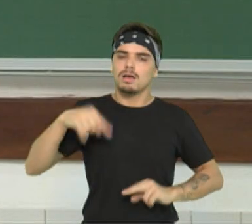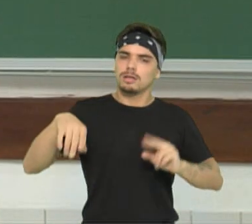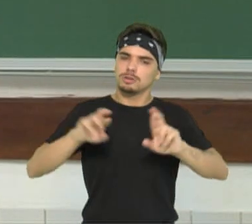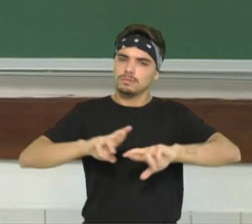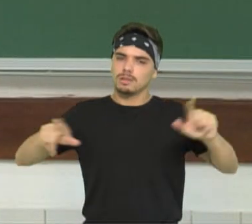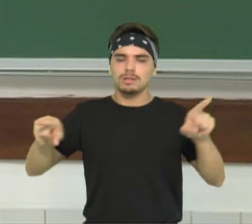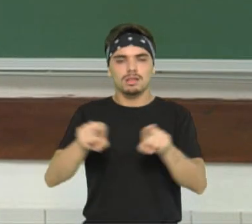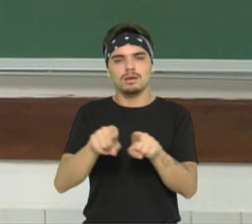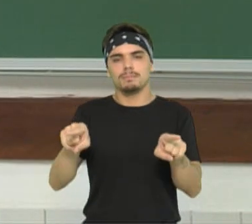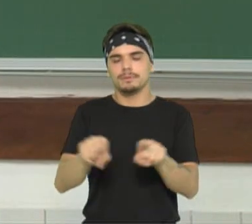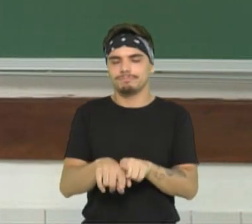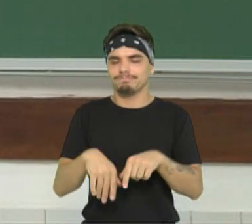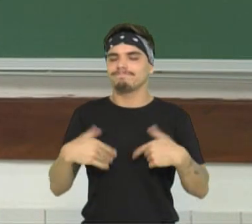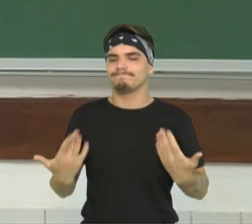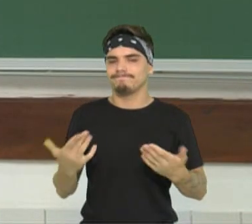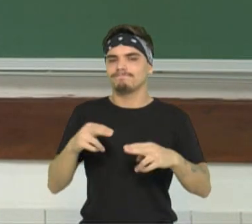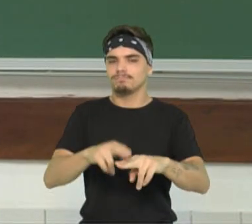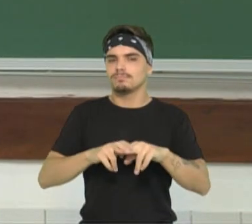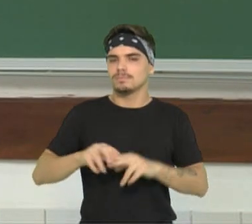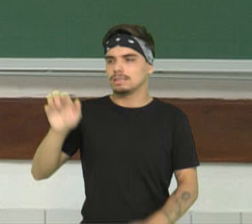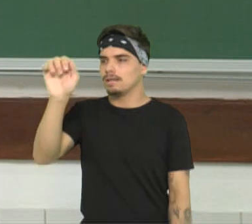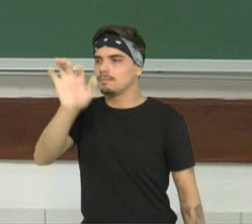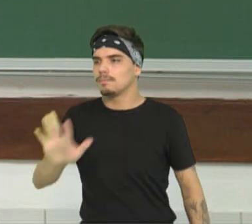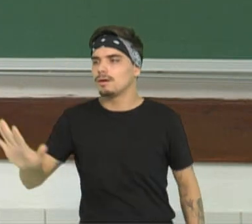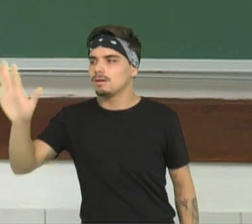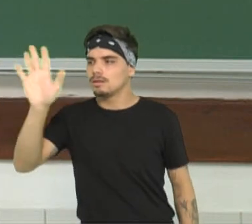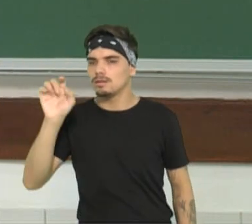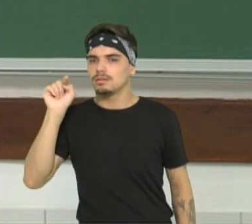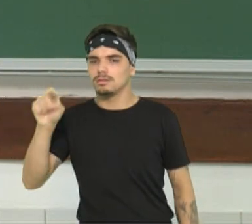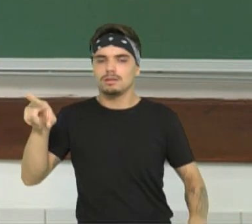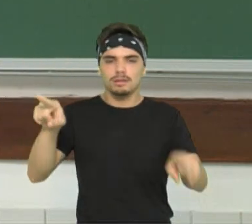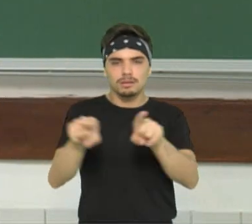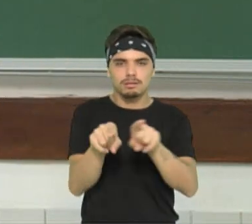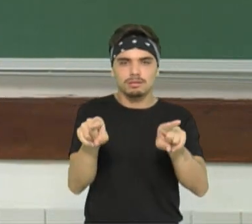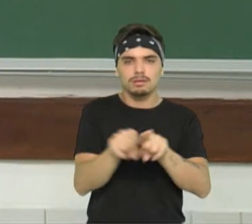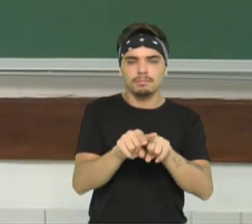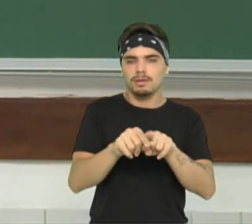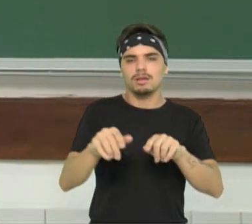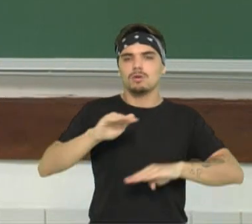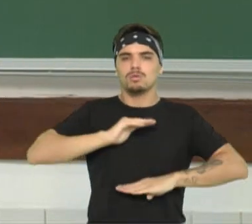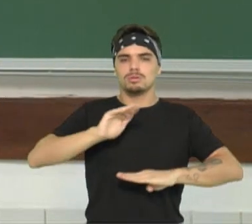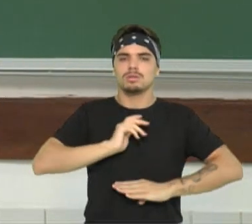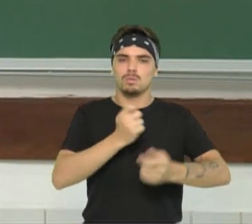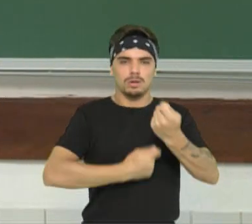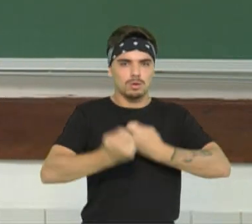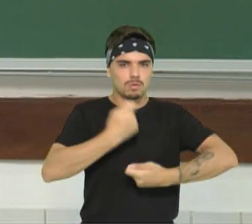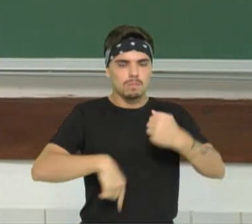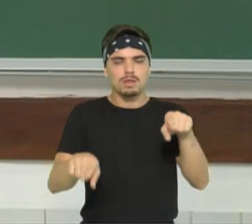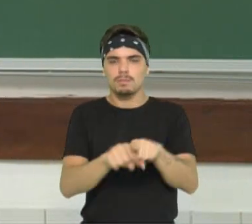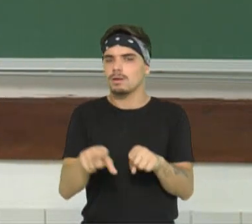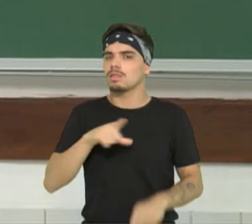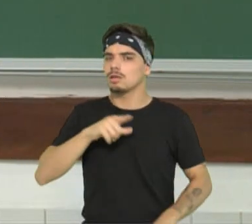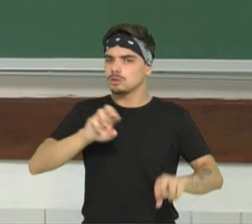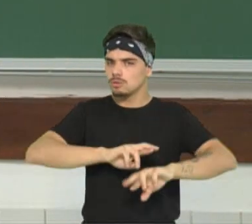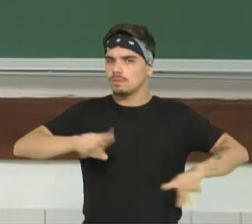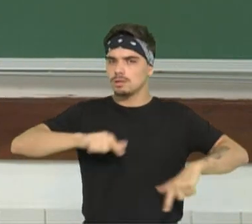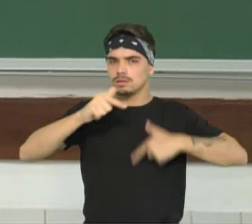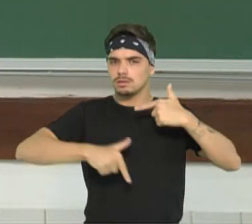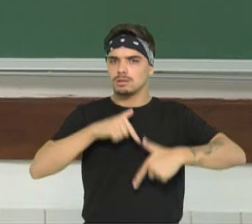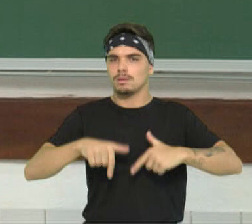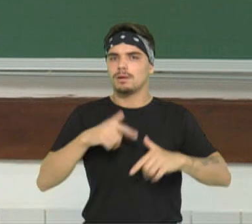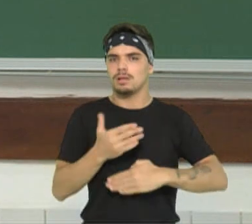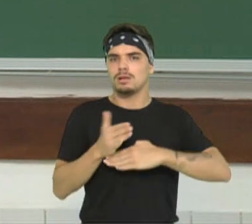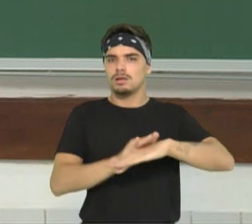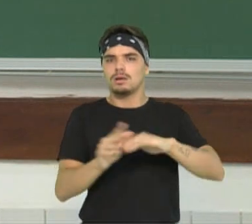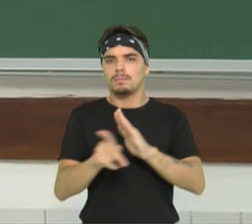diferentes também. Além da paisagem, além da condição econômica, nós também temos diferentes serviços que vão ser